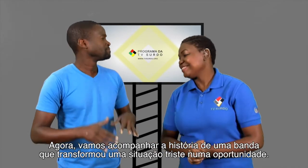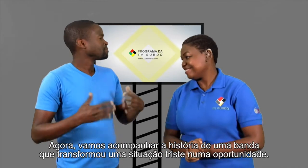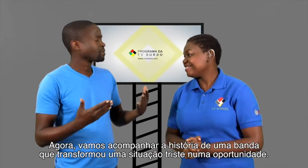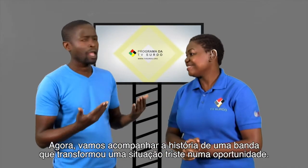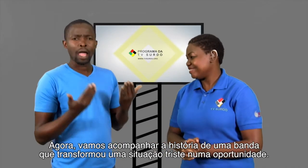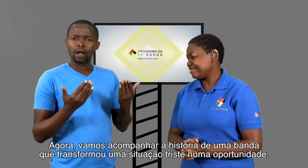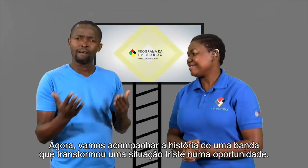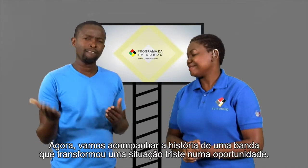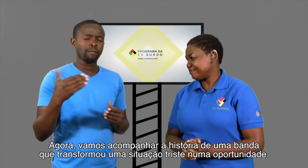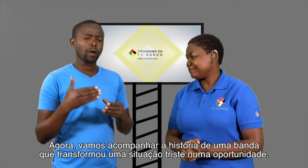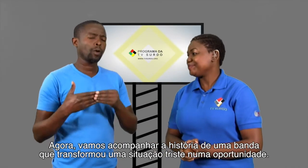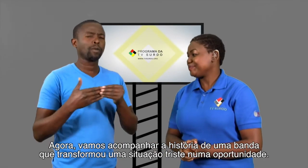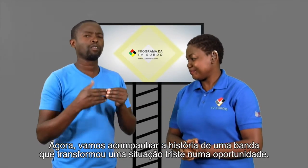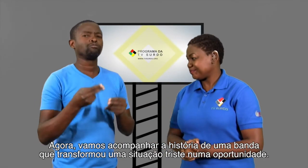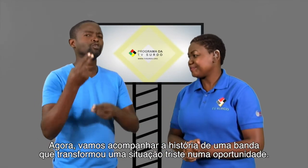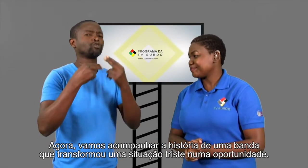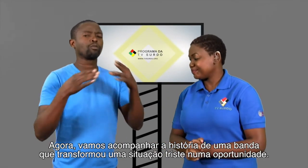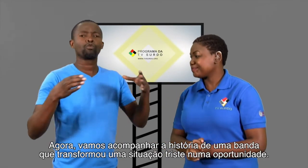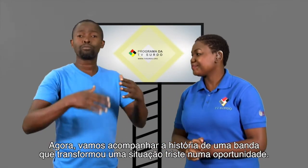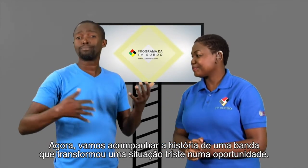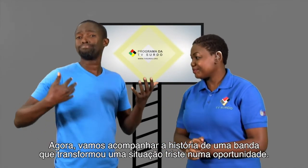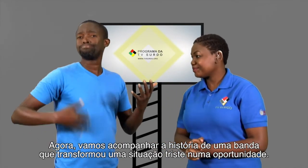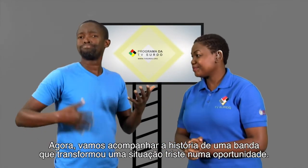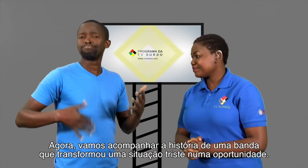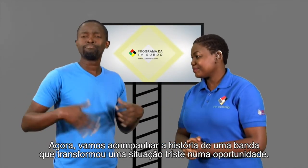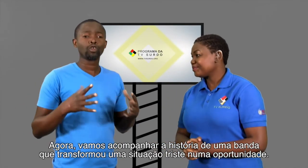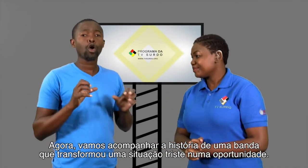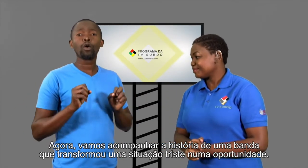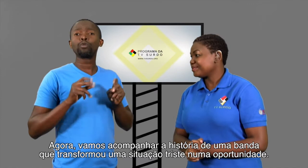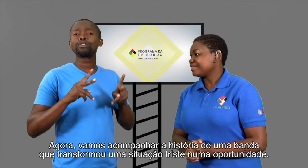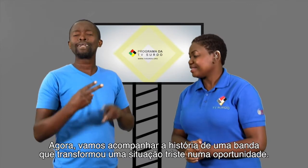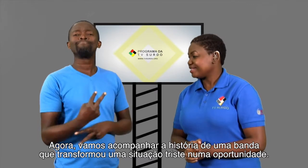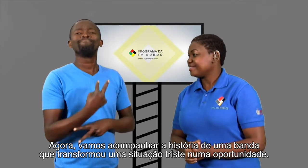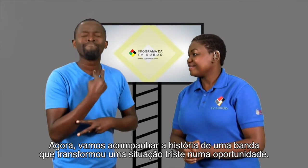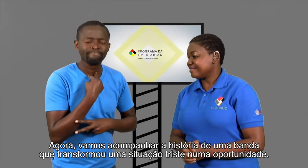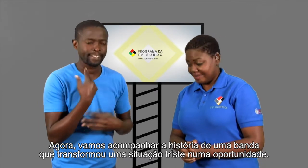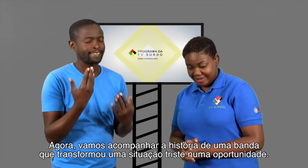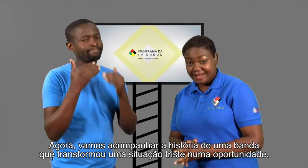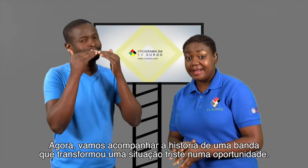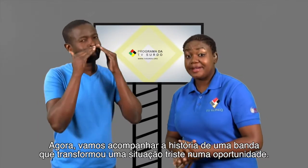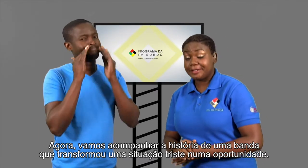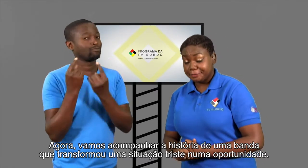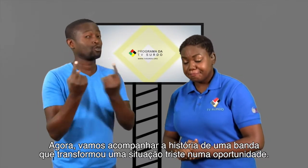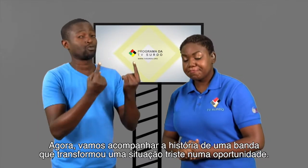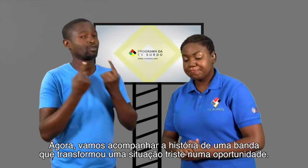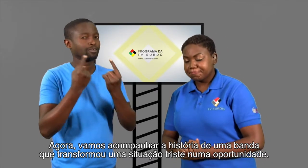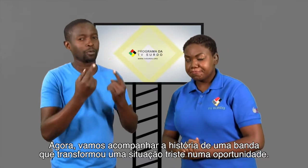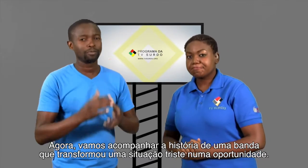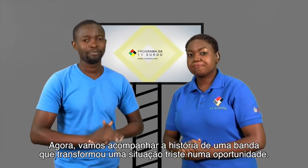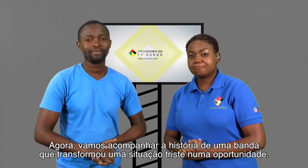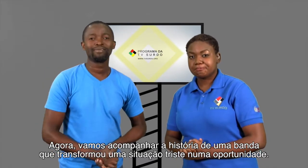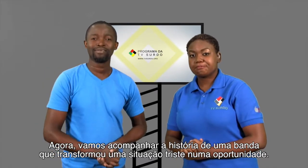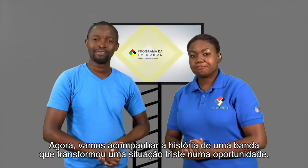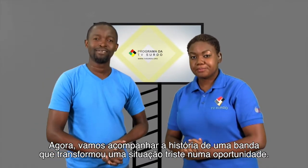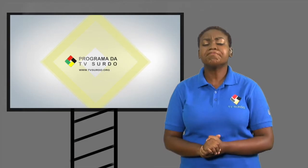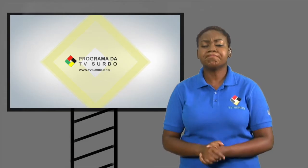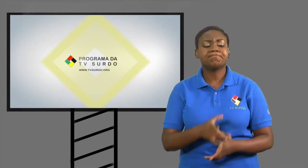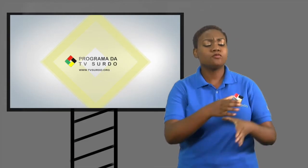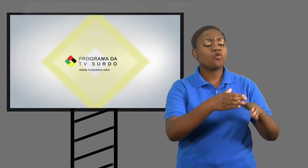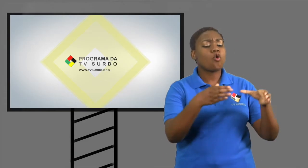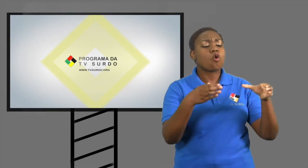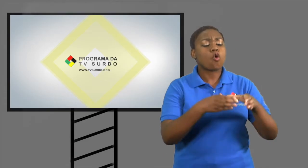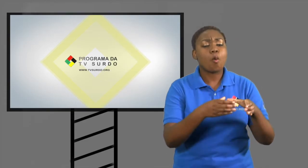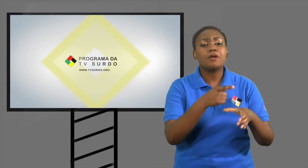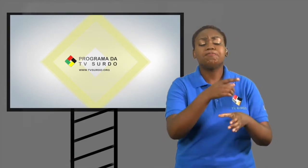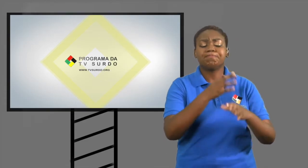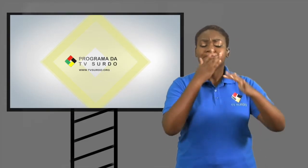Agora, vamos acompanhar a história de uma banda que transformou uma situação triste numa oportunidade.